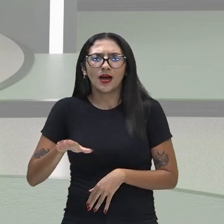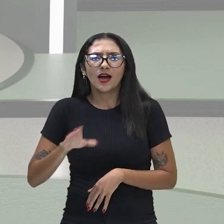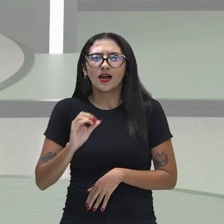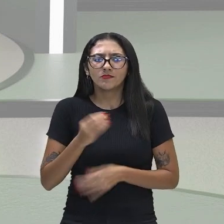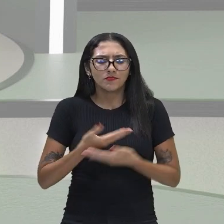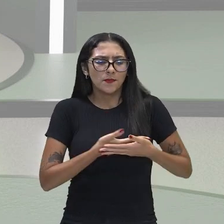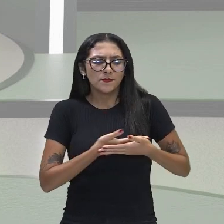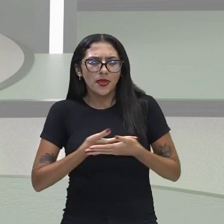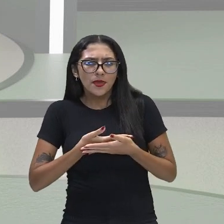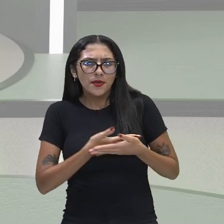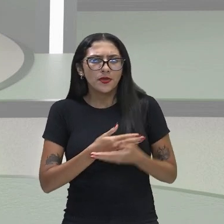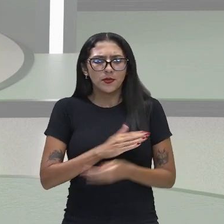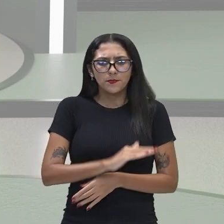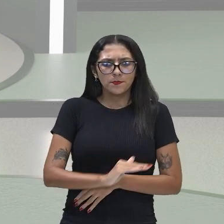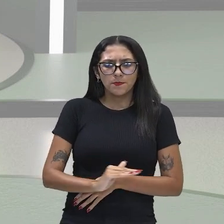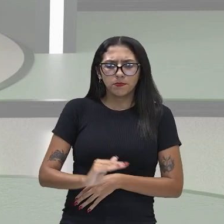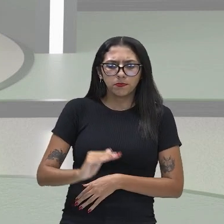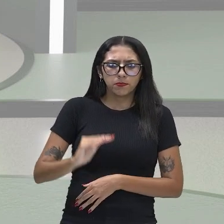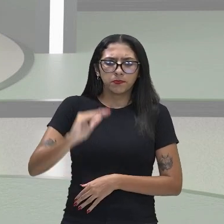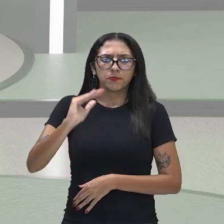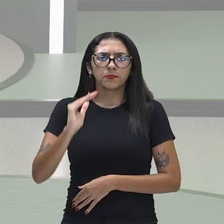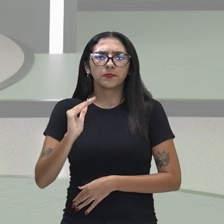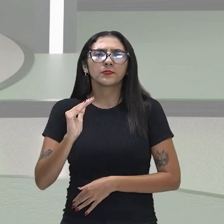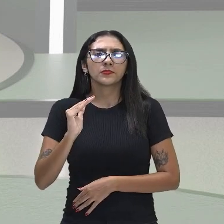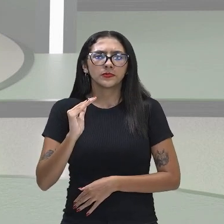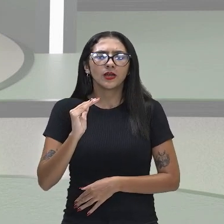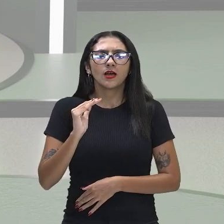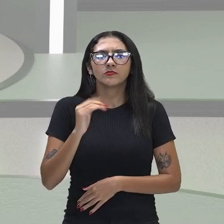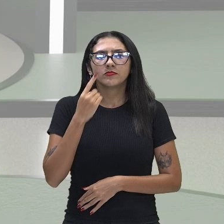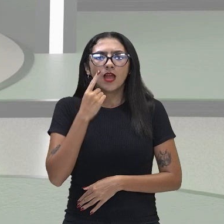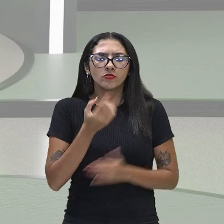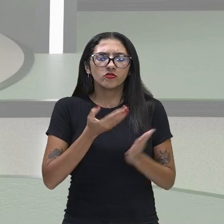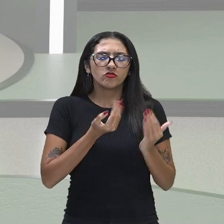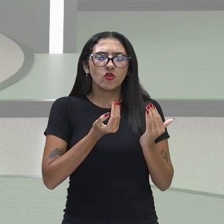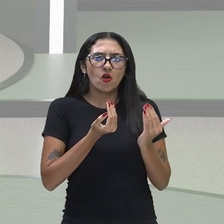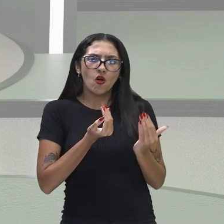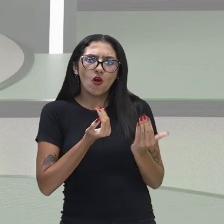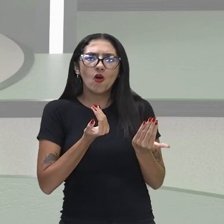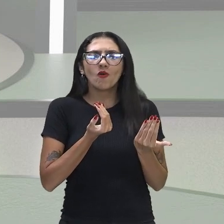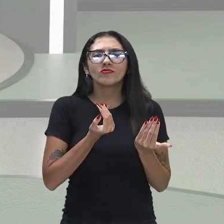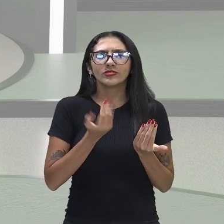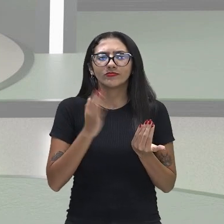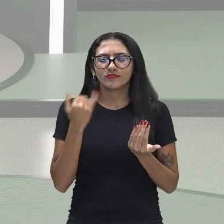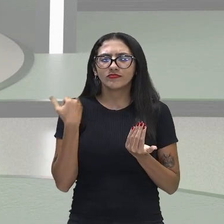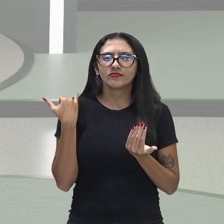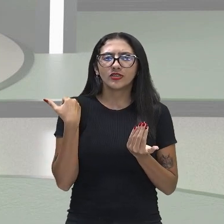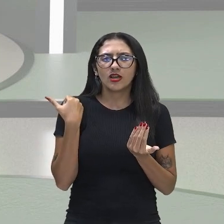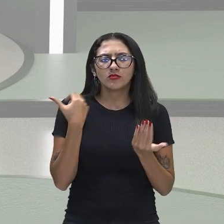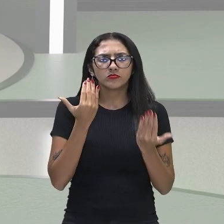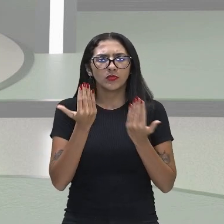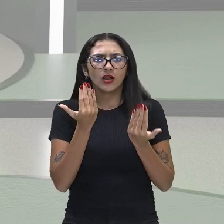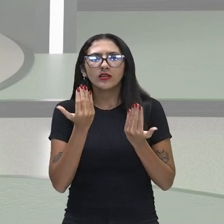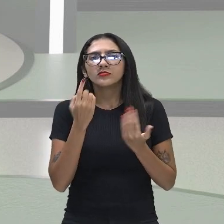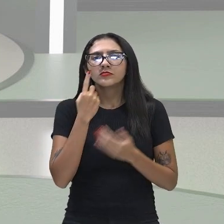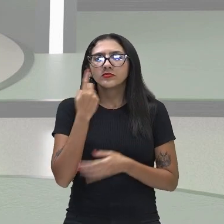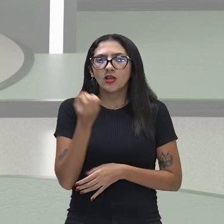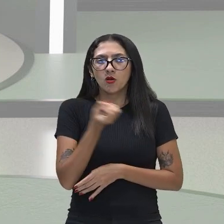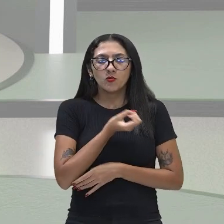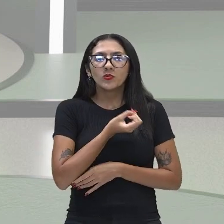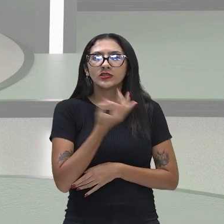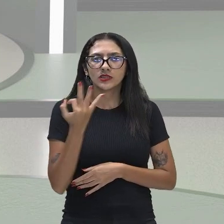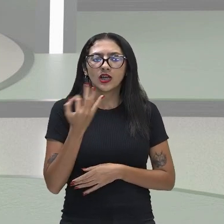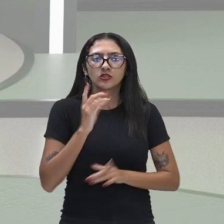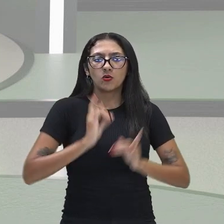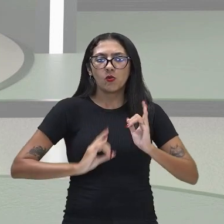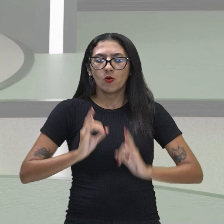bebês, depois ali criança, né? Depois, numa fase juvenil e adolescência, a quantidade do hormônio do crescimento